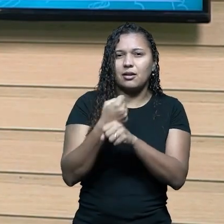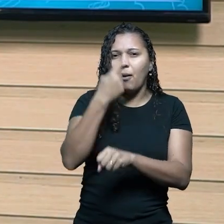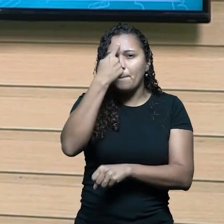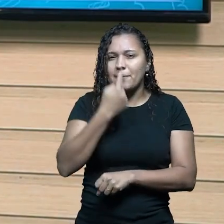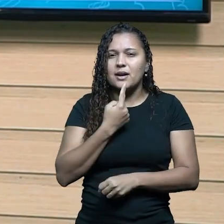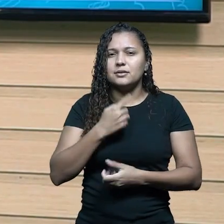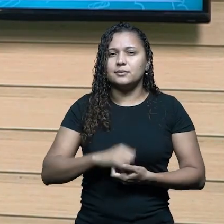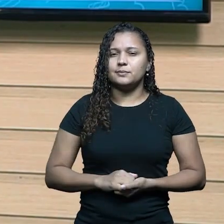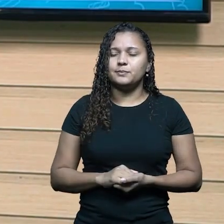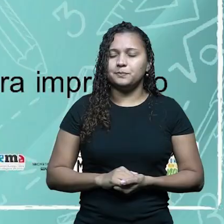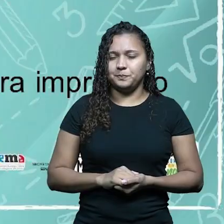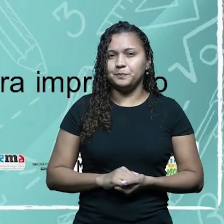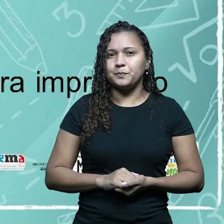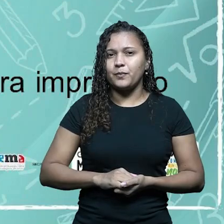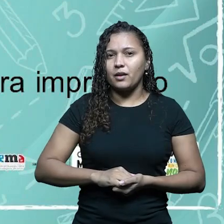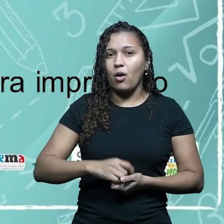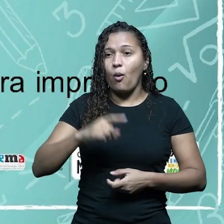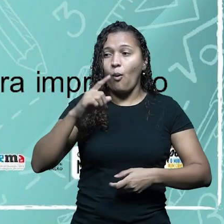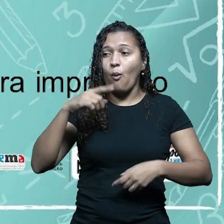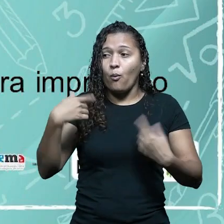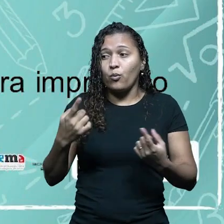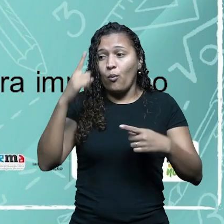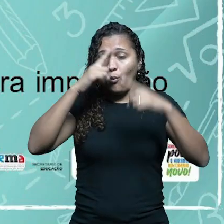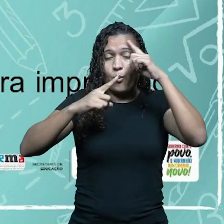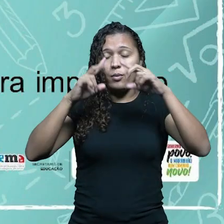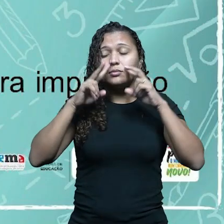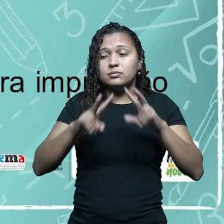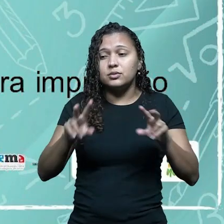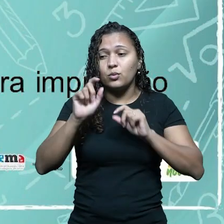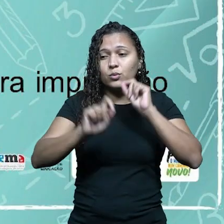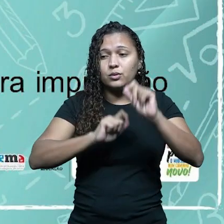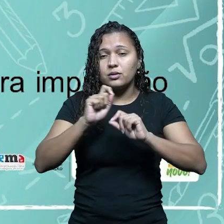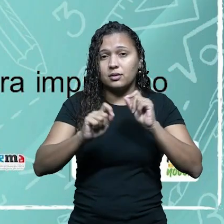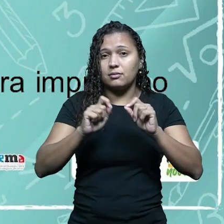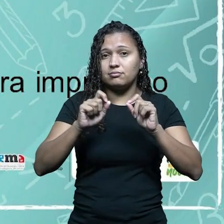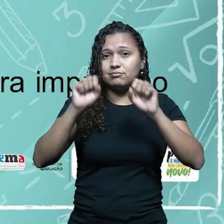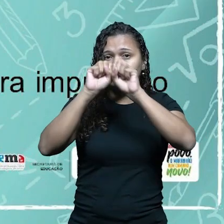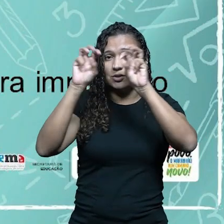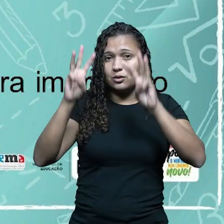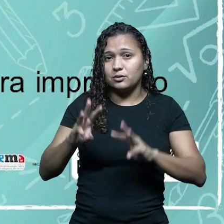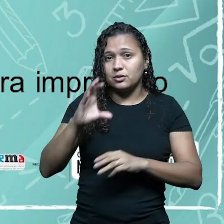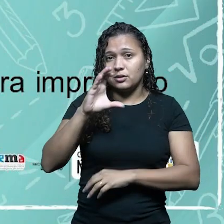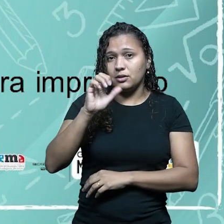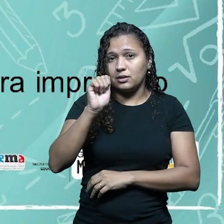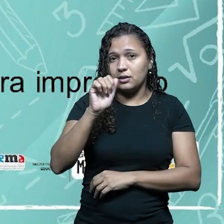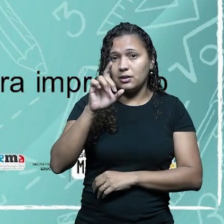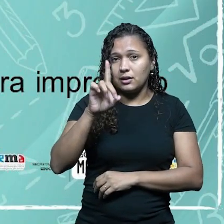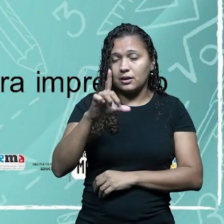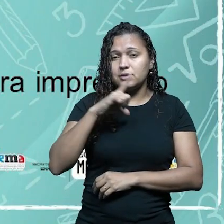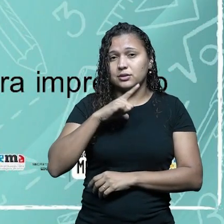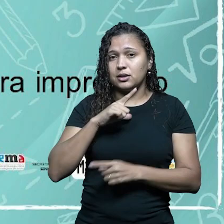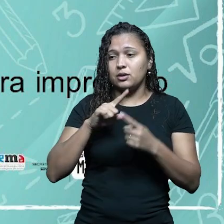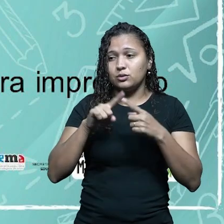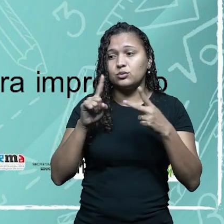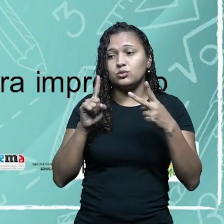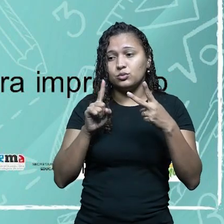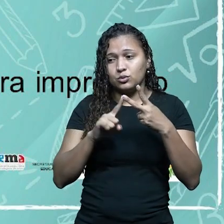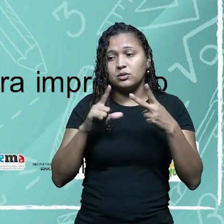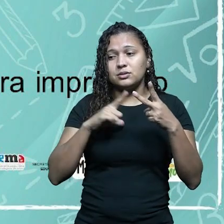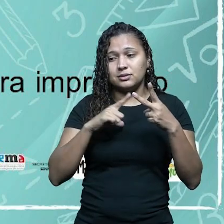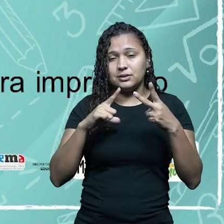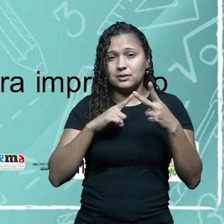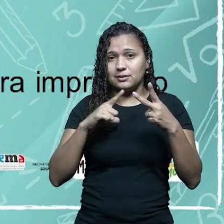construção dessa figura. Comandos de visualização e plotagem de desenhos. O AutoCAD possui dois modos